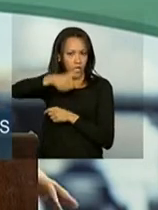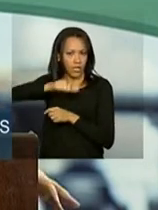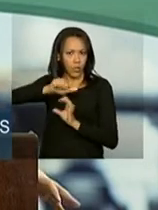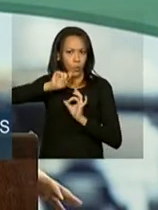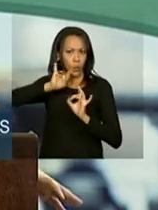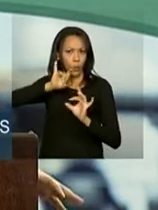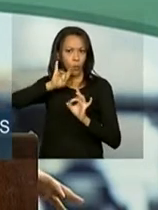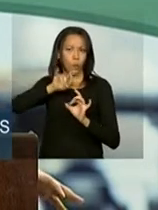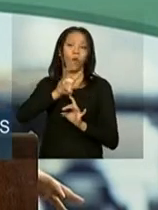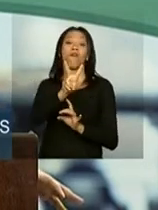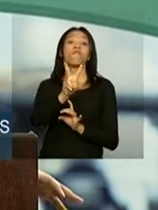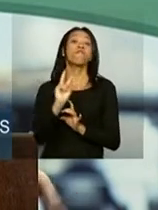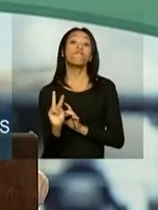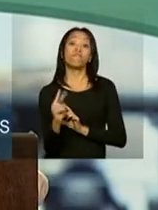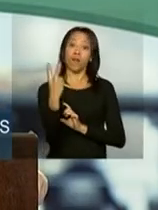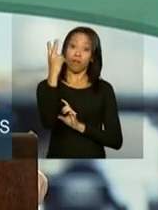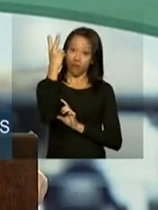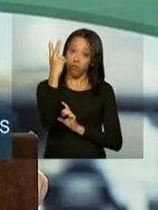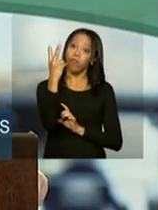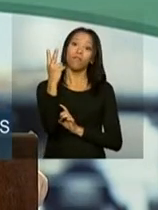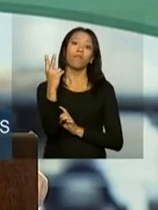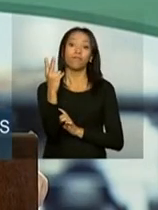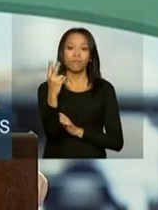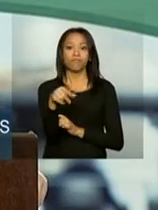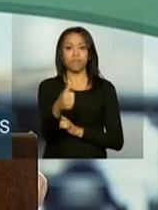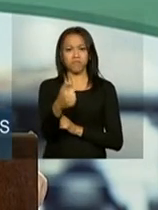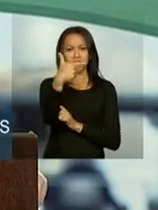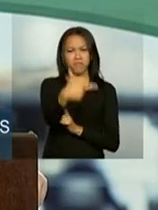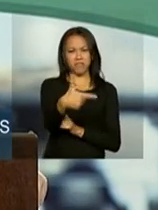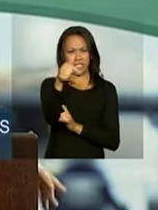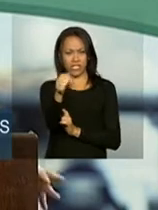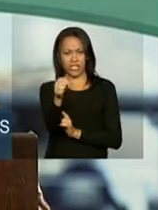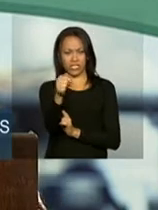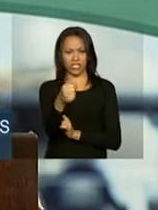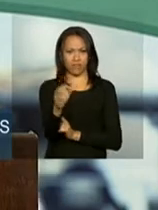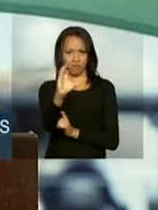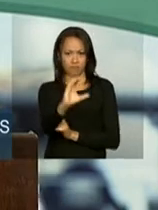alto valor, quase sem enxofre, com 27 graus API.